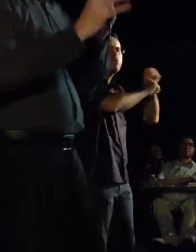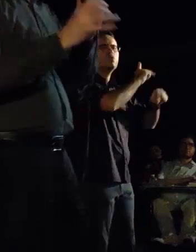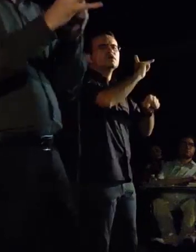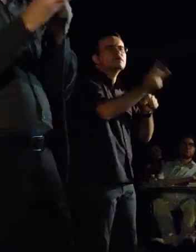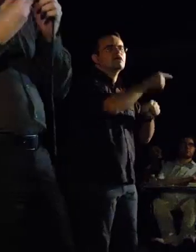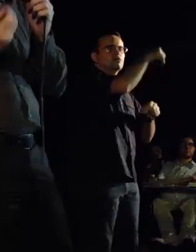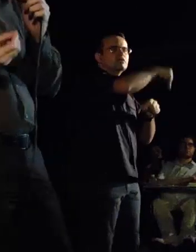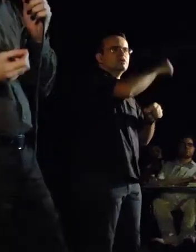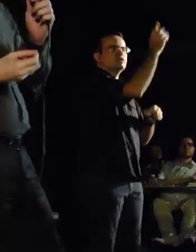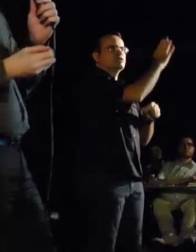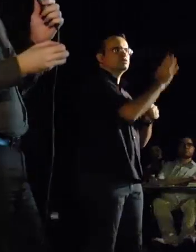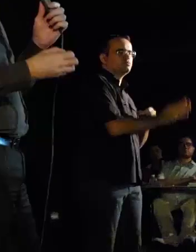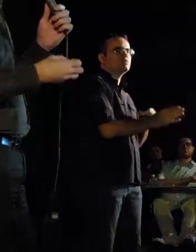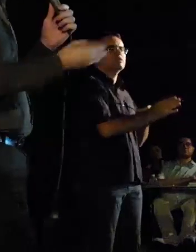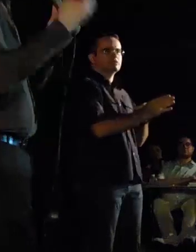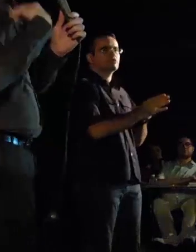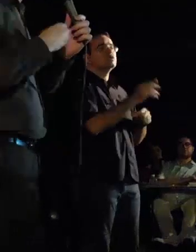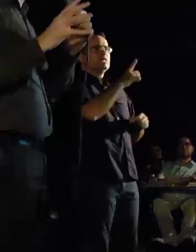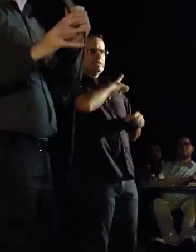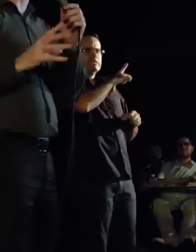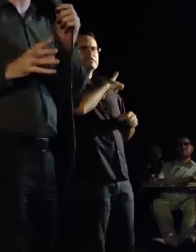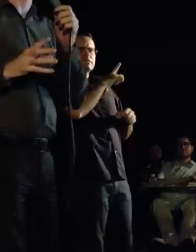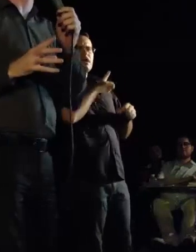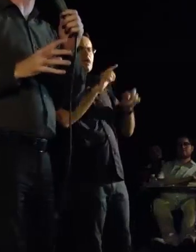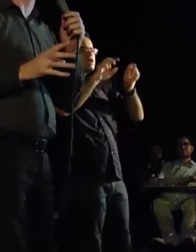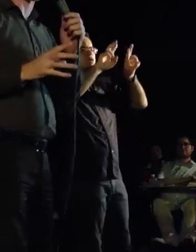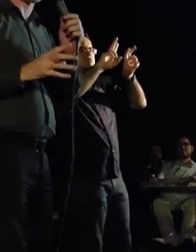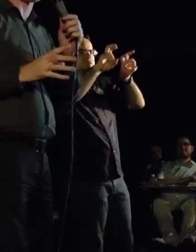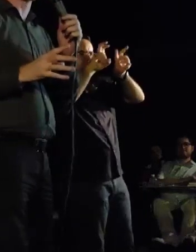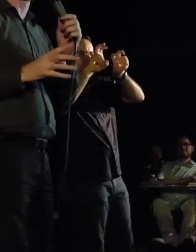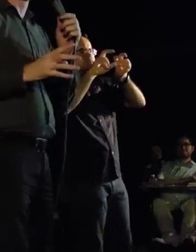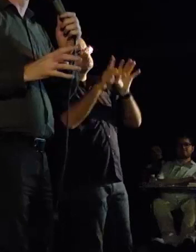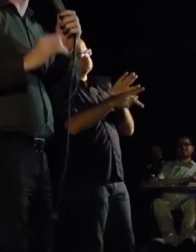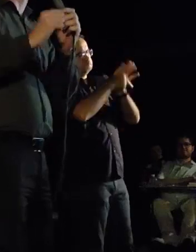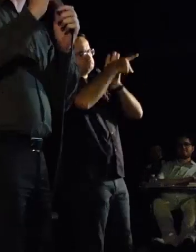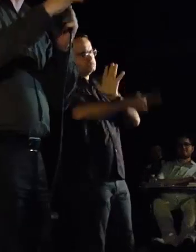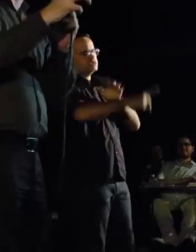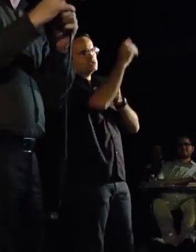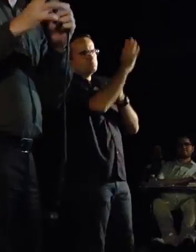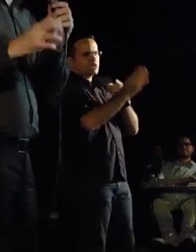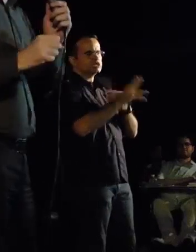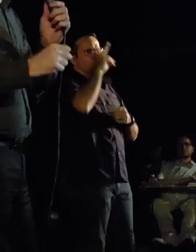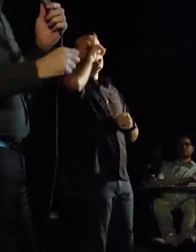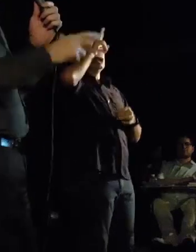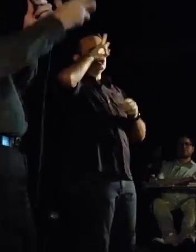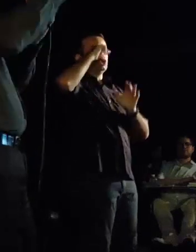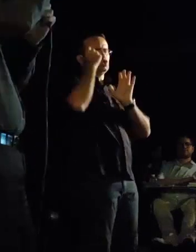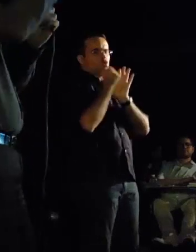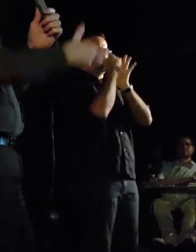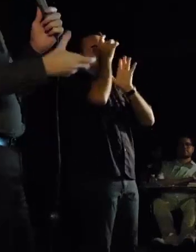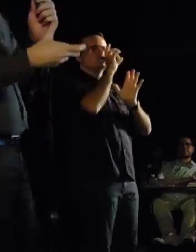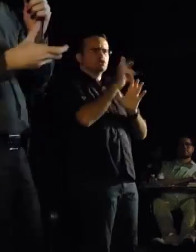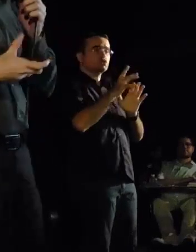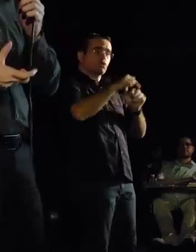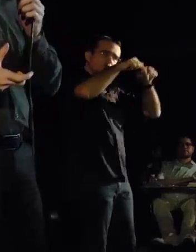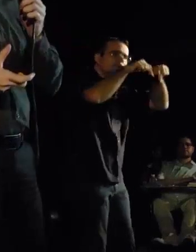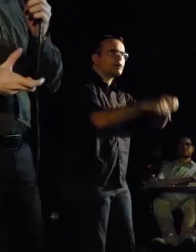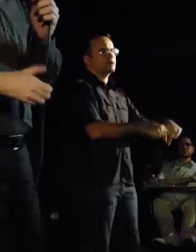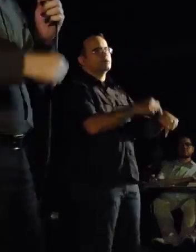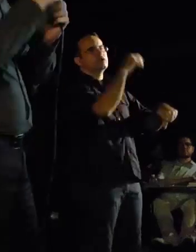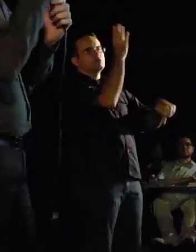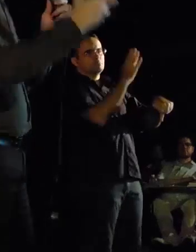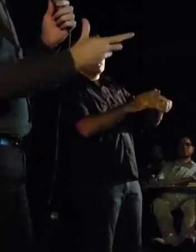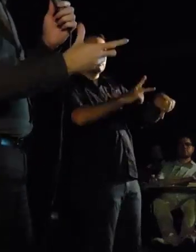Há questões que dizem respeito apenas à nossa história, claro. Não é à toa que o experimento está sendo feito aqui,